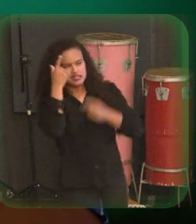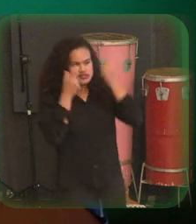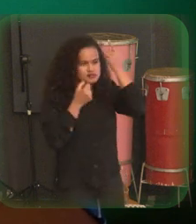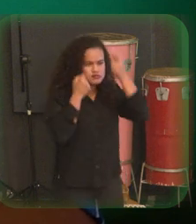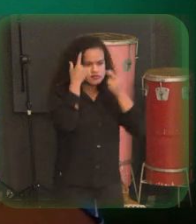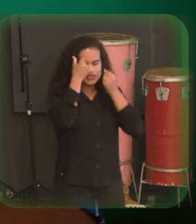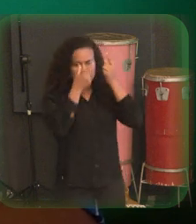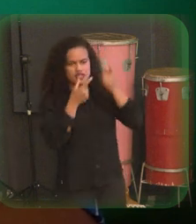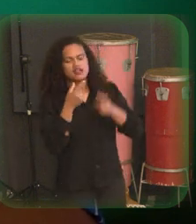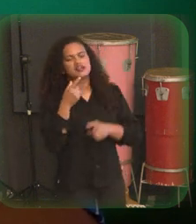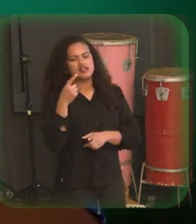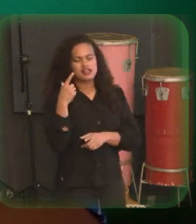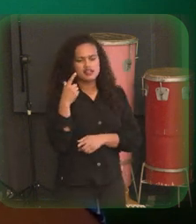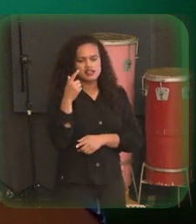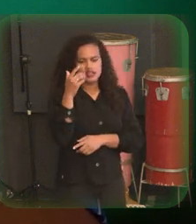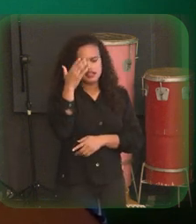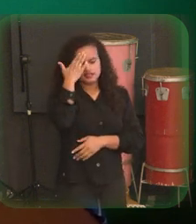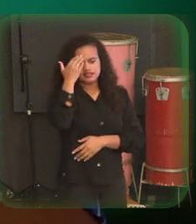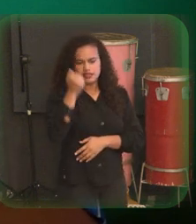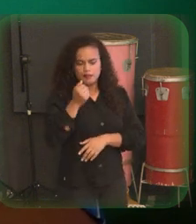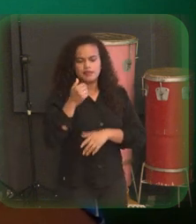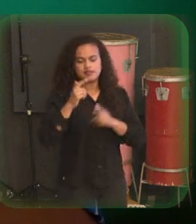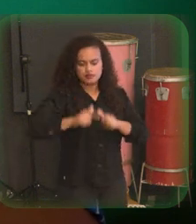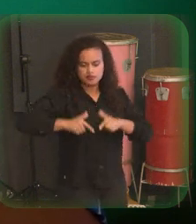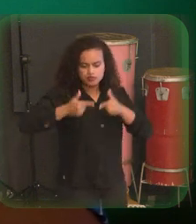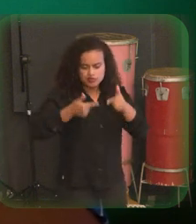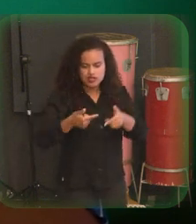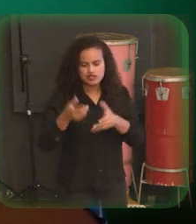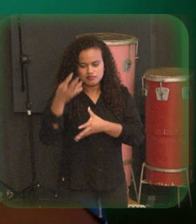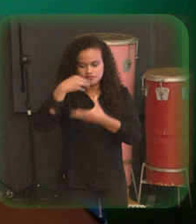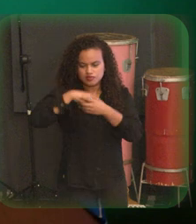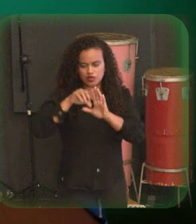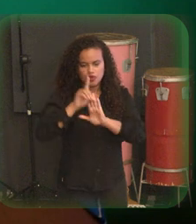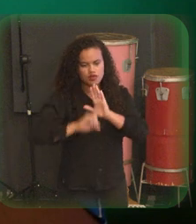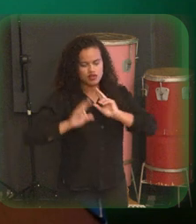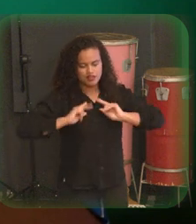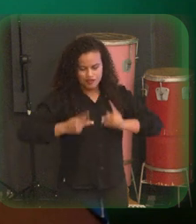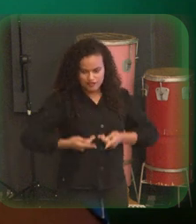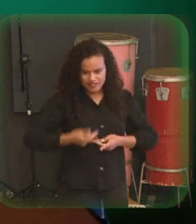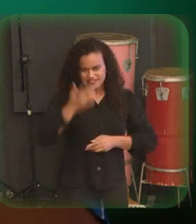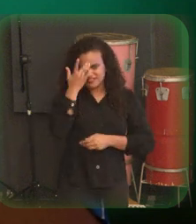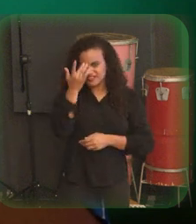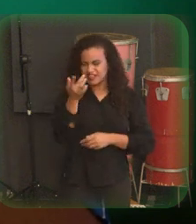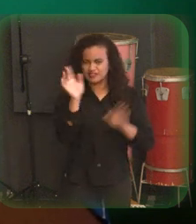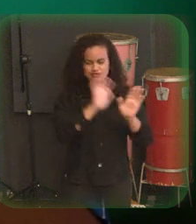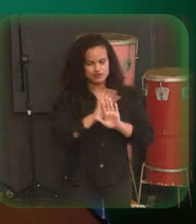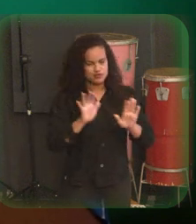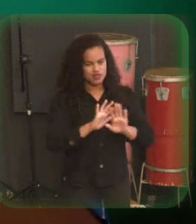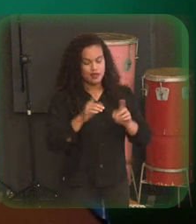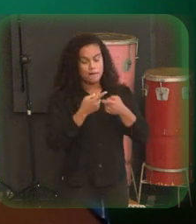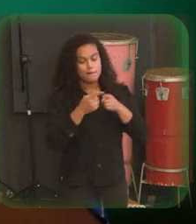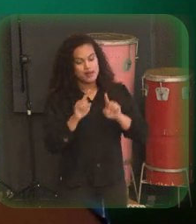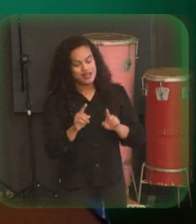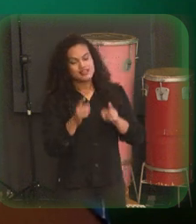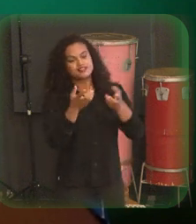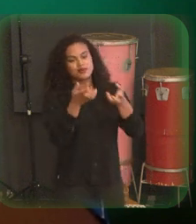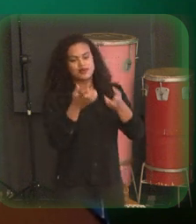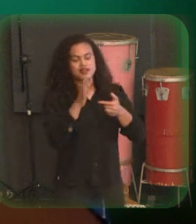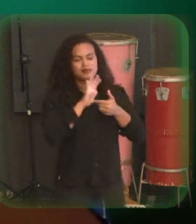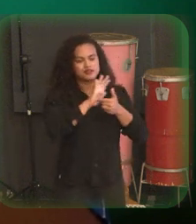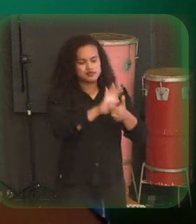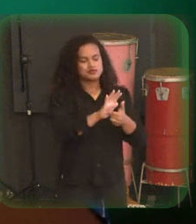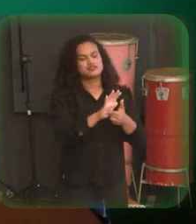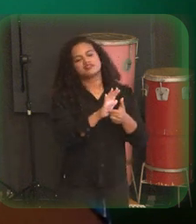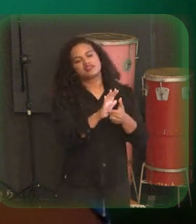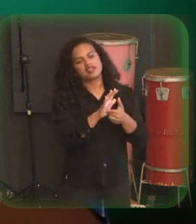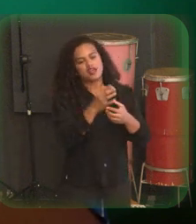que militar nos direitos humanos não é algo fácil, mas eu queria deixar para vocês os ensinamentos que o povo Sucuru de Ororubá me traz, né,